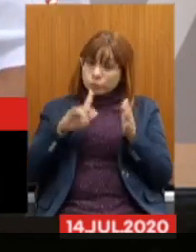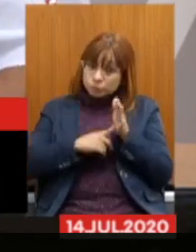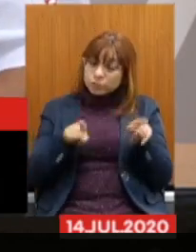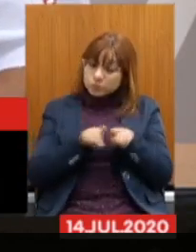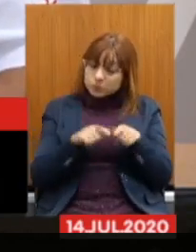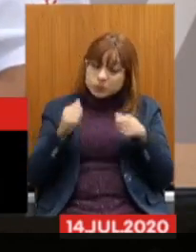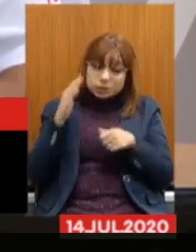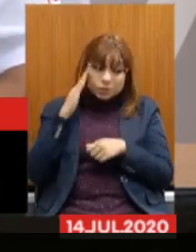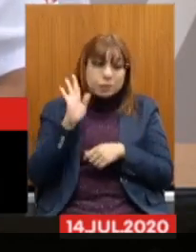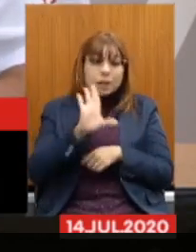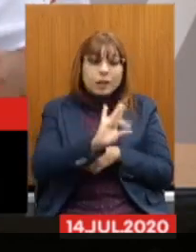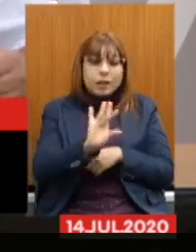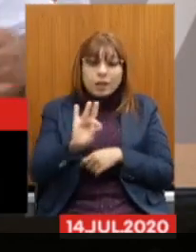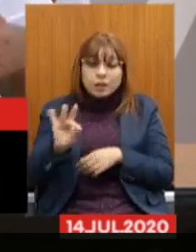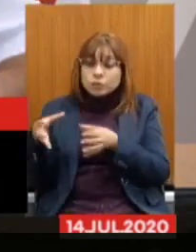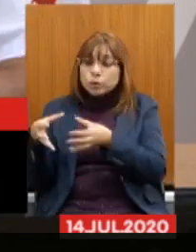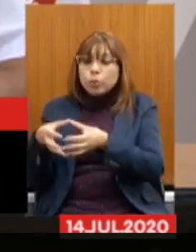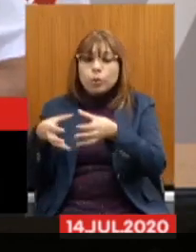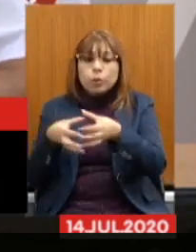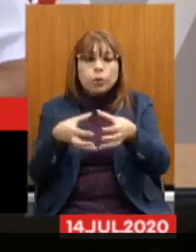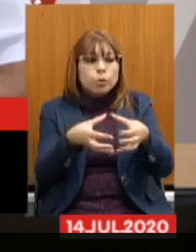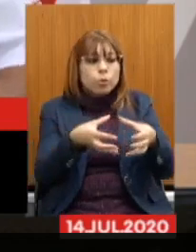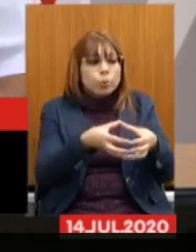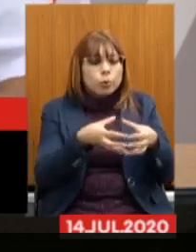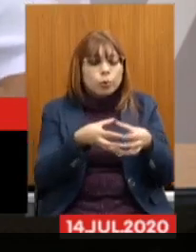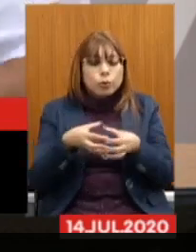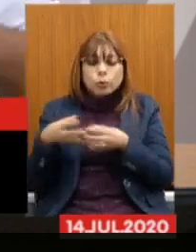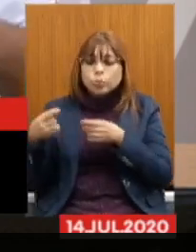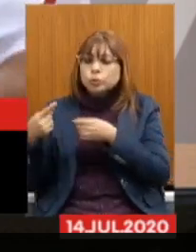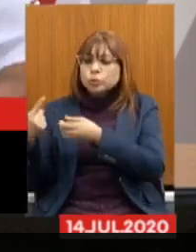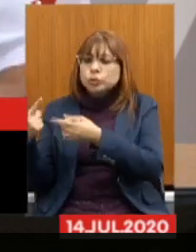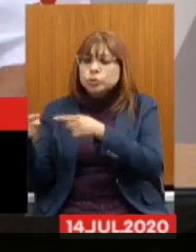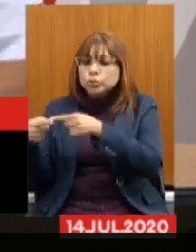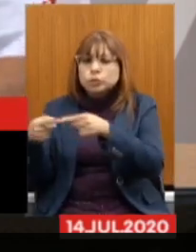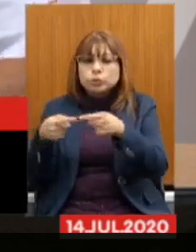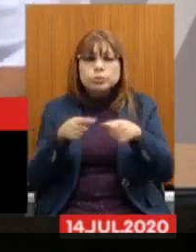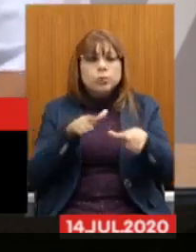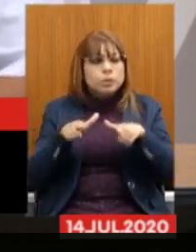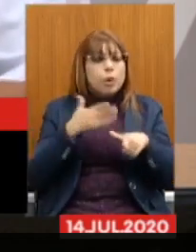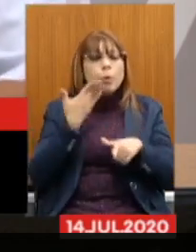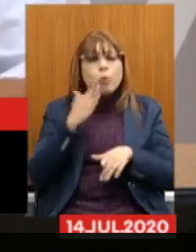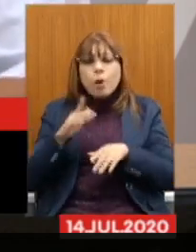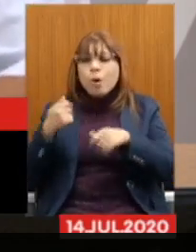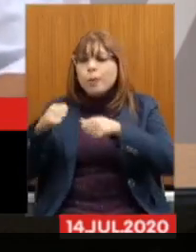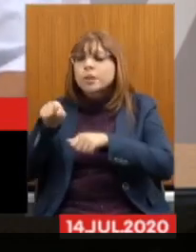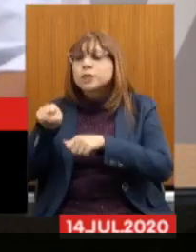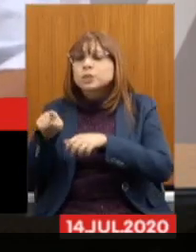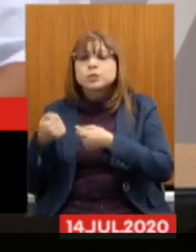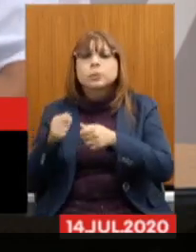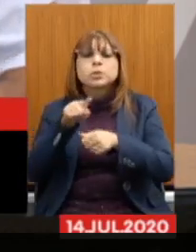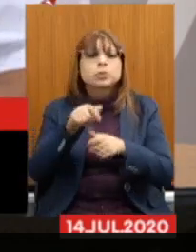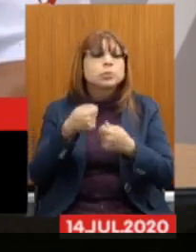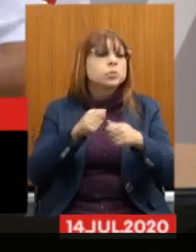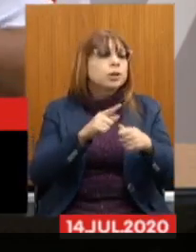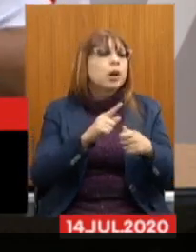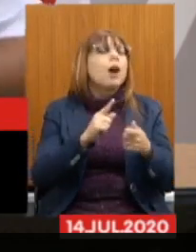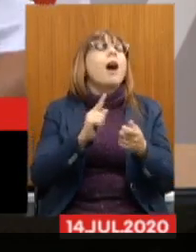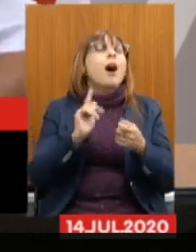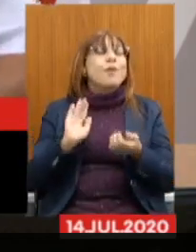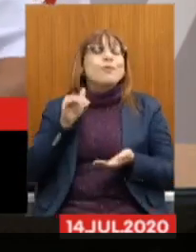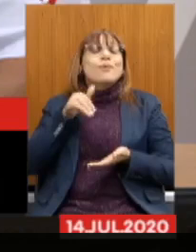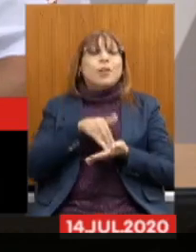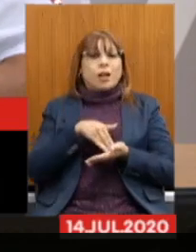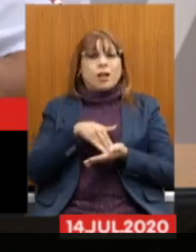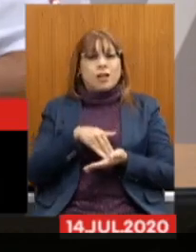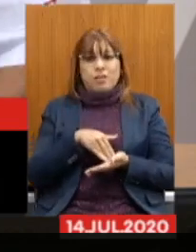todos os apontamentos que o servidor quer. O servidor precisa, necessita. Nós não